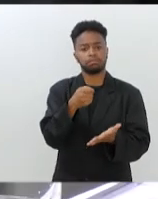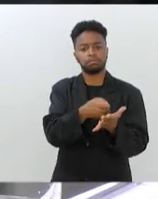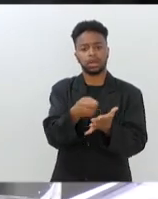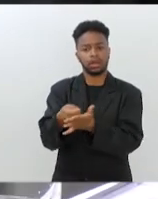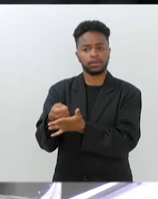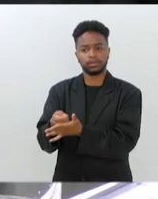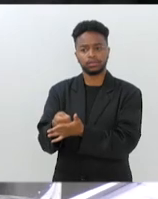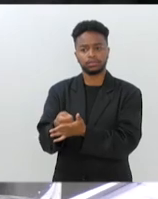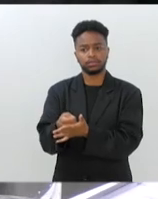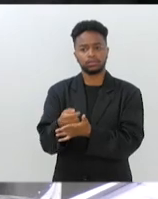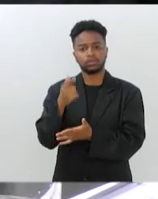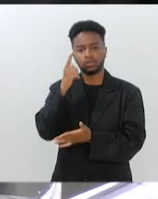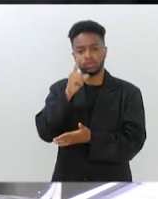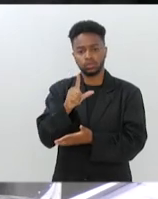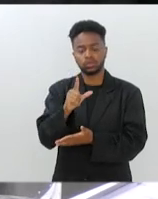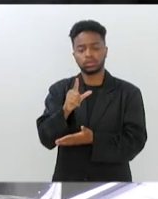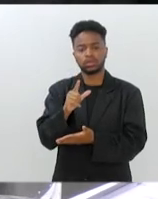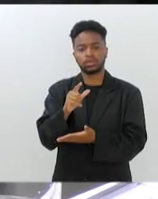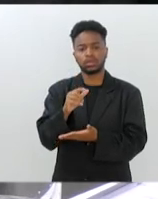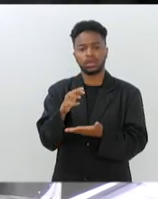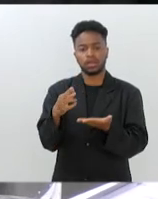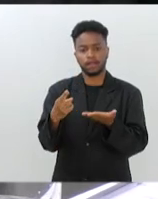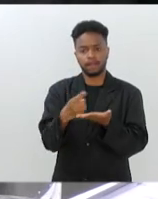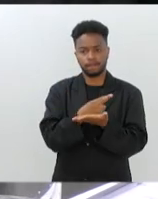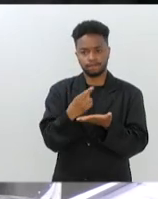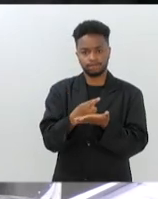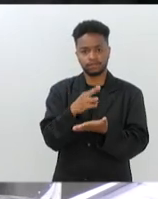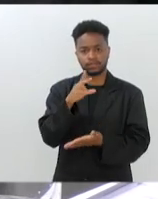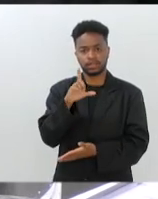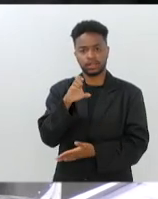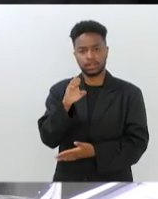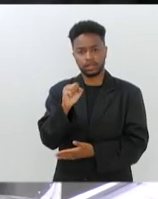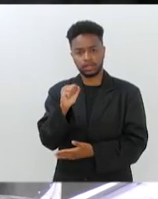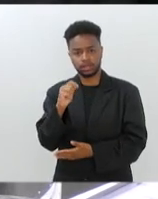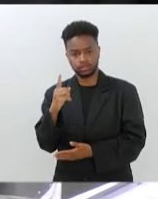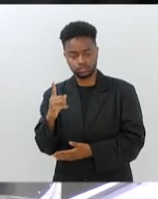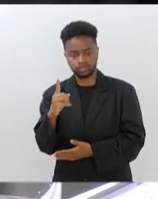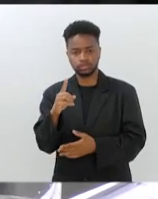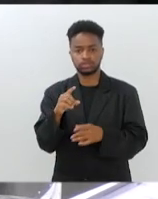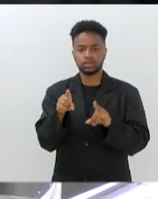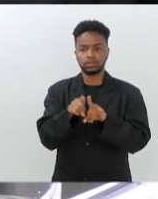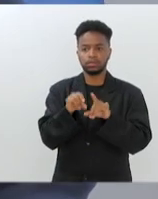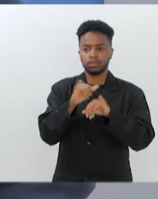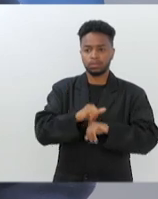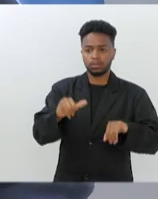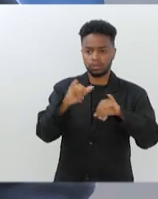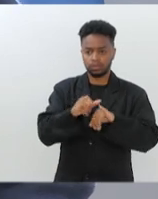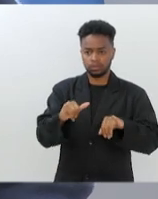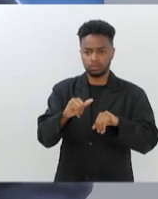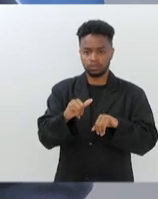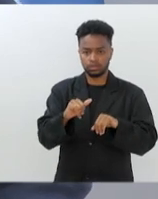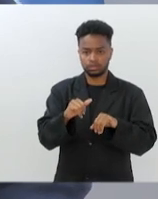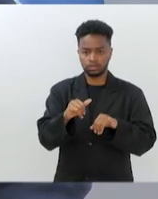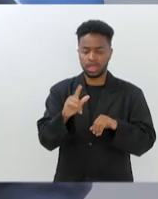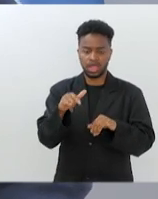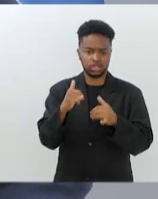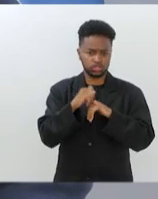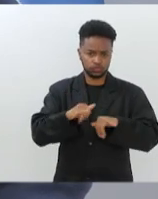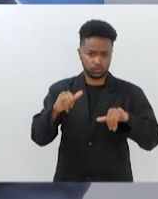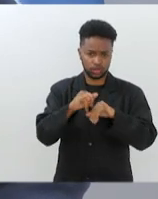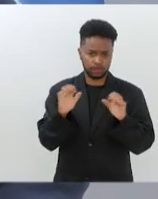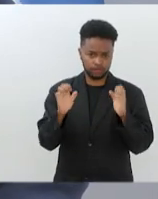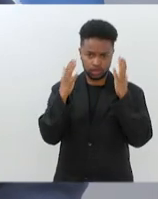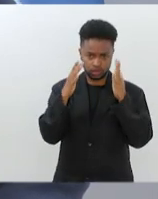eh revista Lead eh publicidade a revista interna divulgação do evento né não é uma revista de